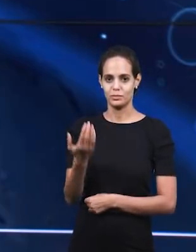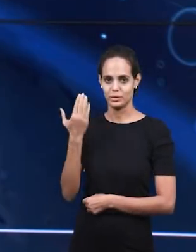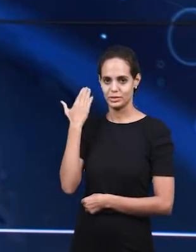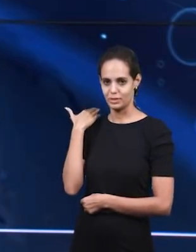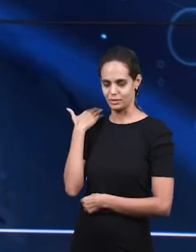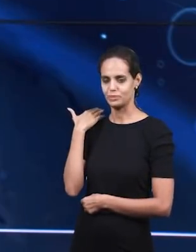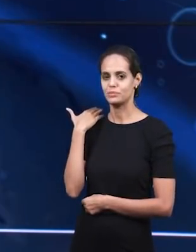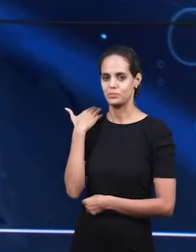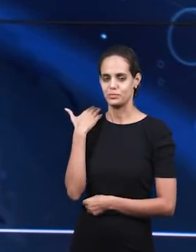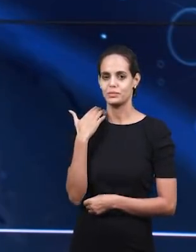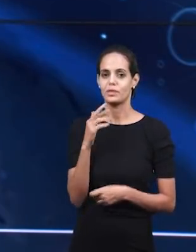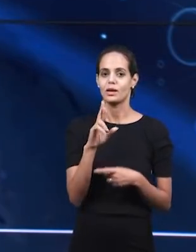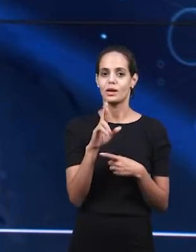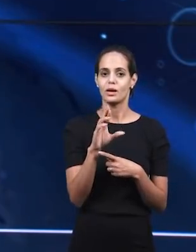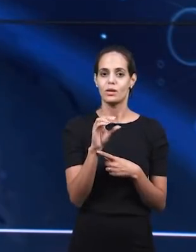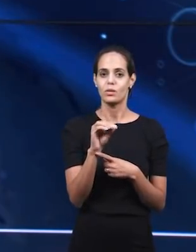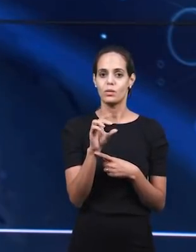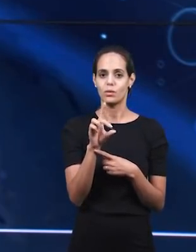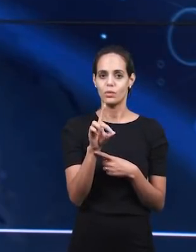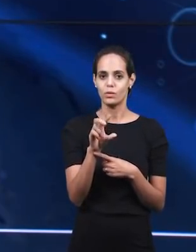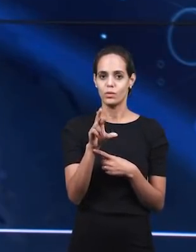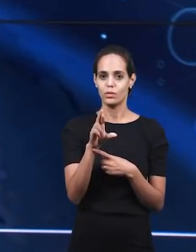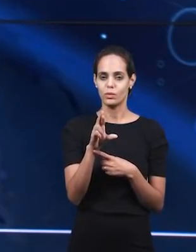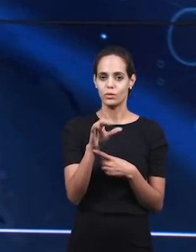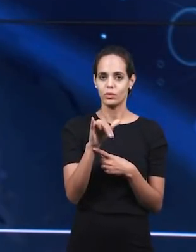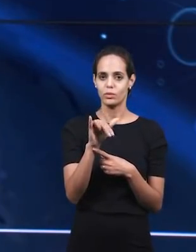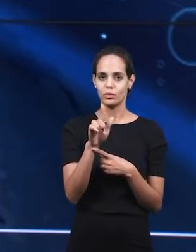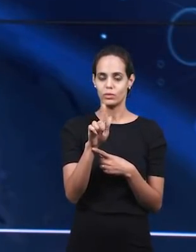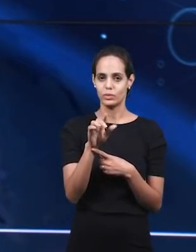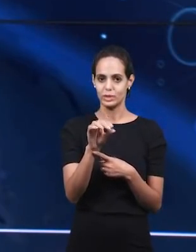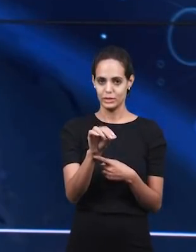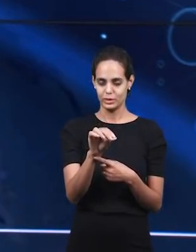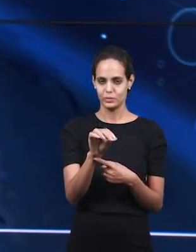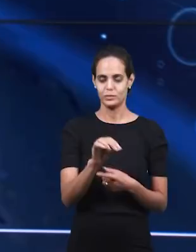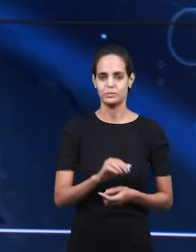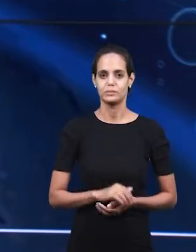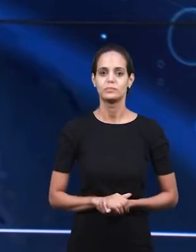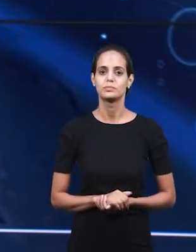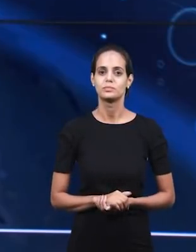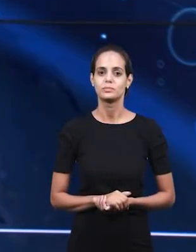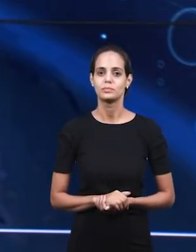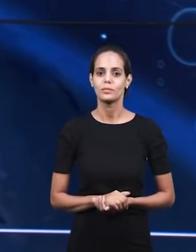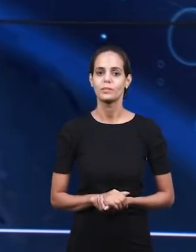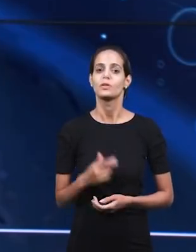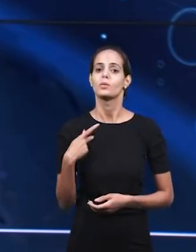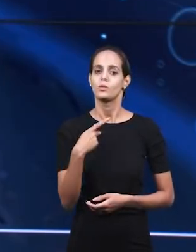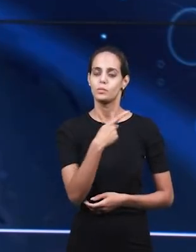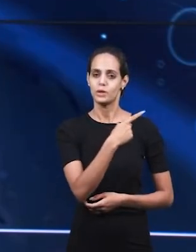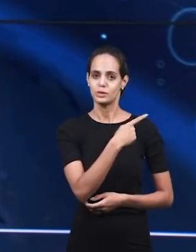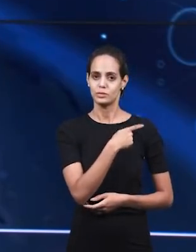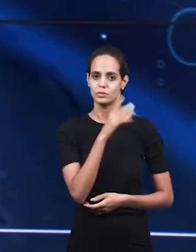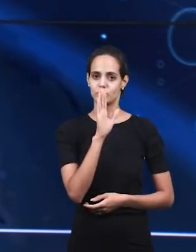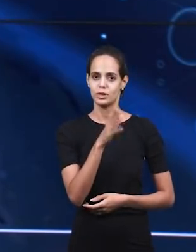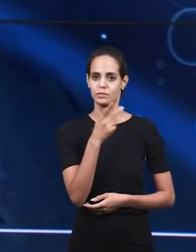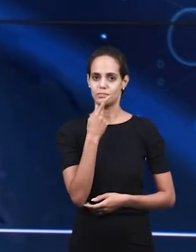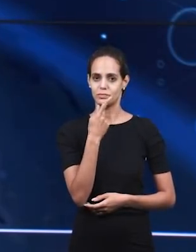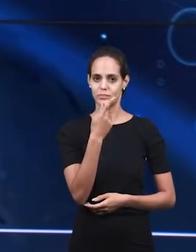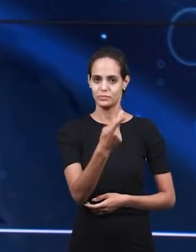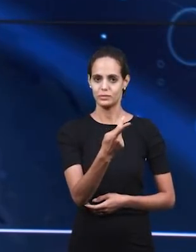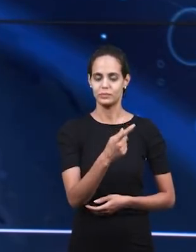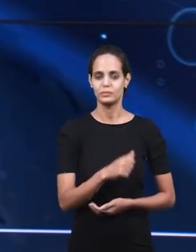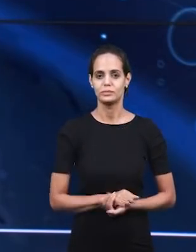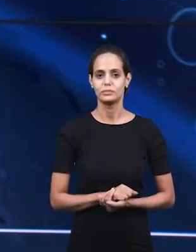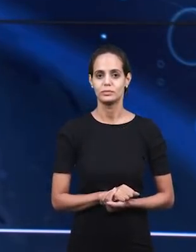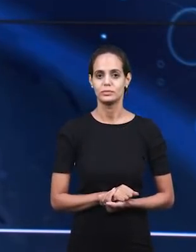Rodrigo França, que é ungido ali em Winnipeg. Mas não teremos testemunho de Winnipeg, porque já apresentou algumas